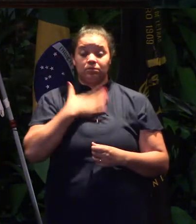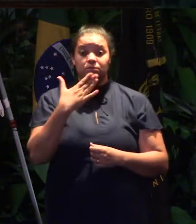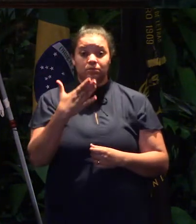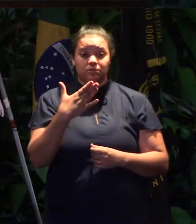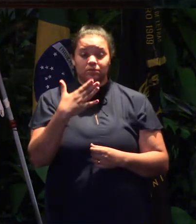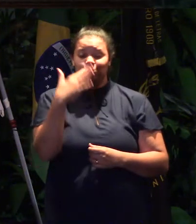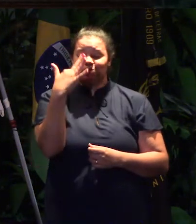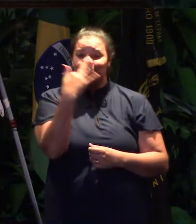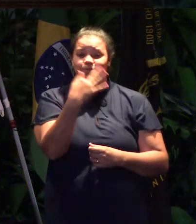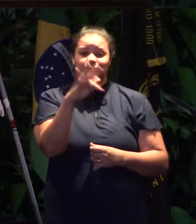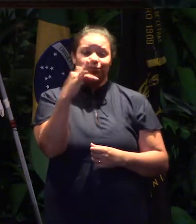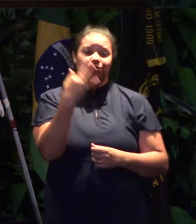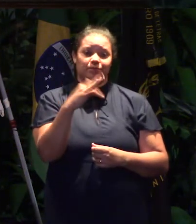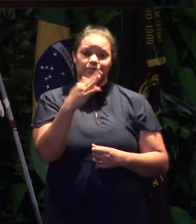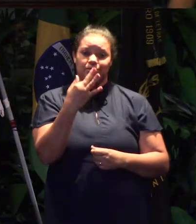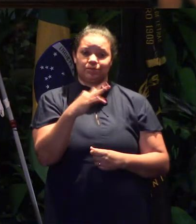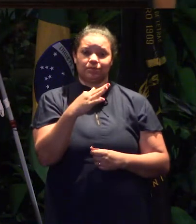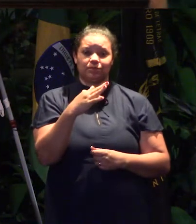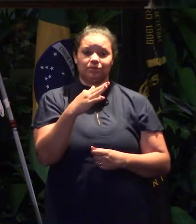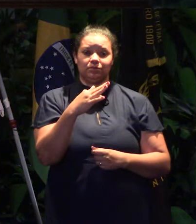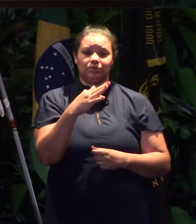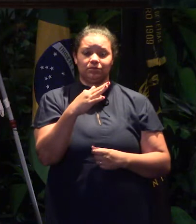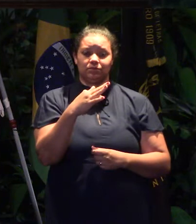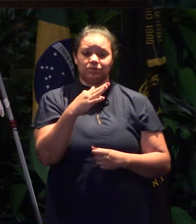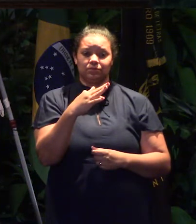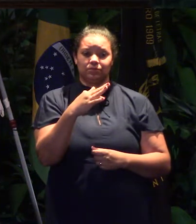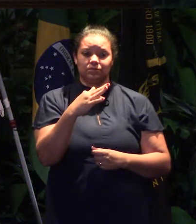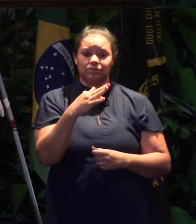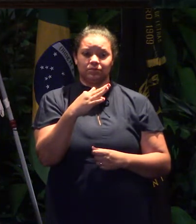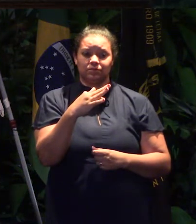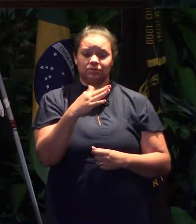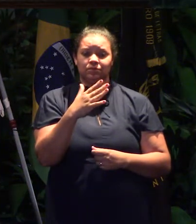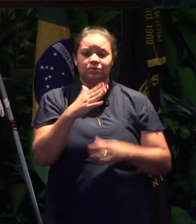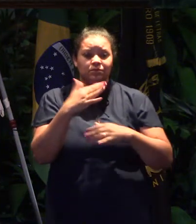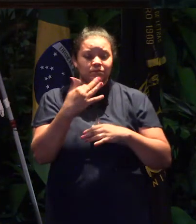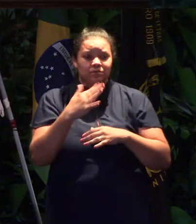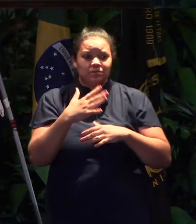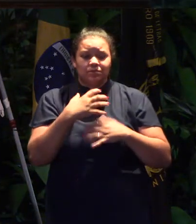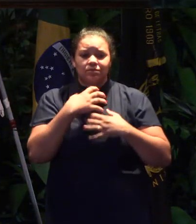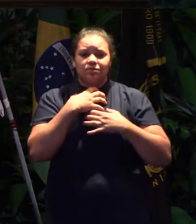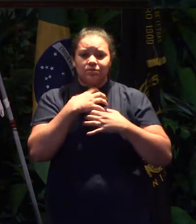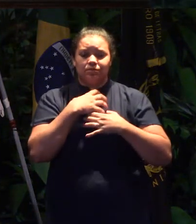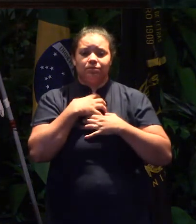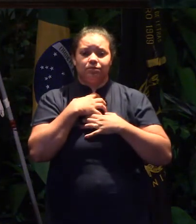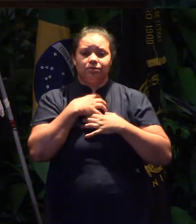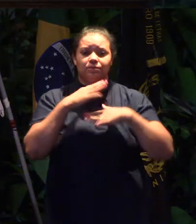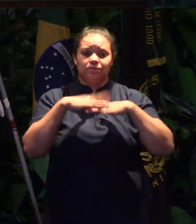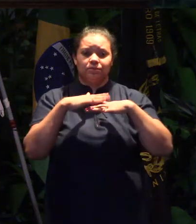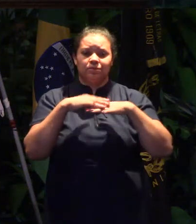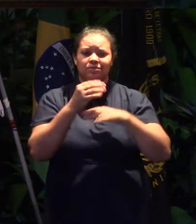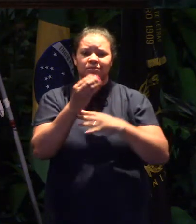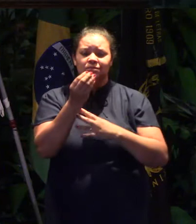uma ardência lancinante. Levou a mão ao centro da dor e pôde sentir, nos